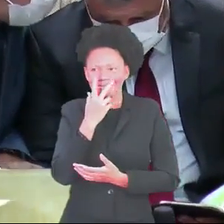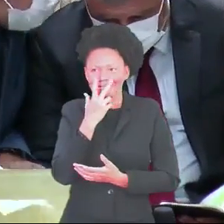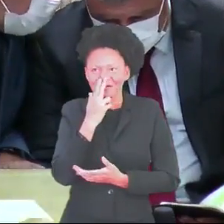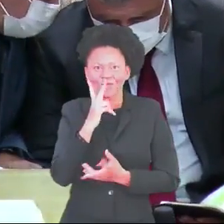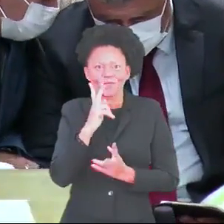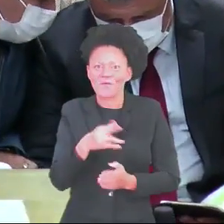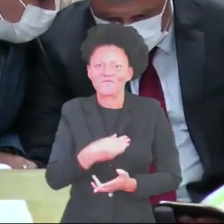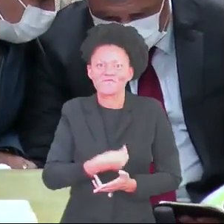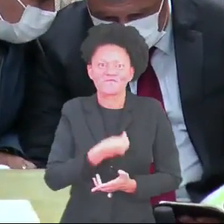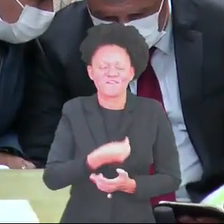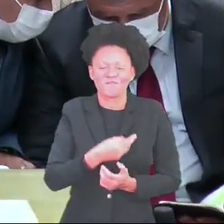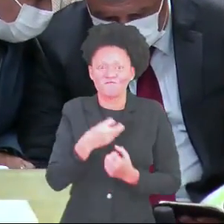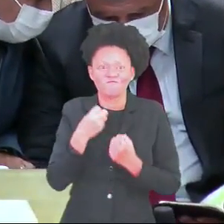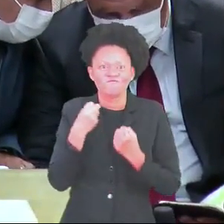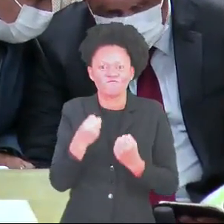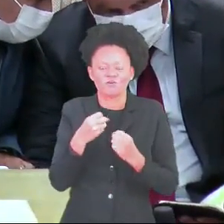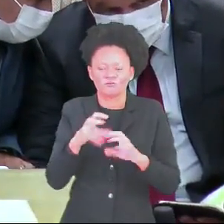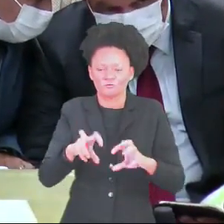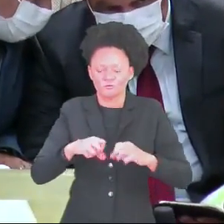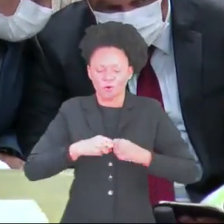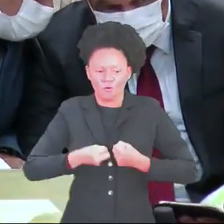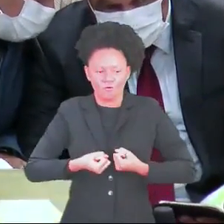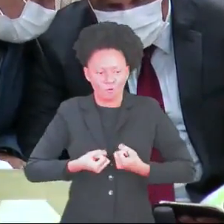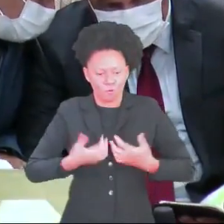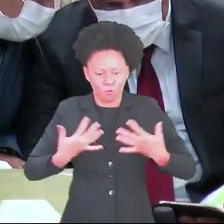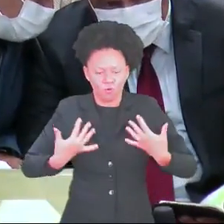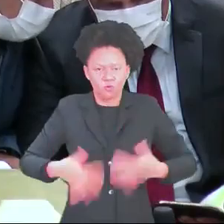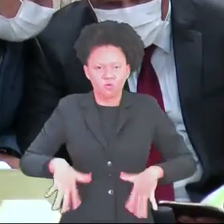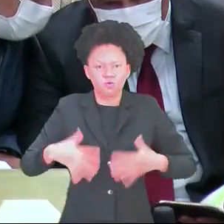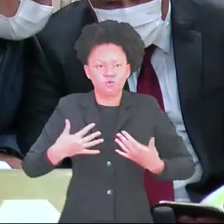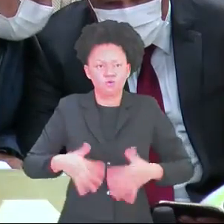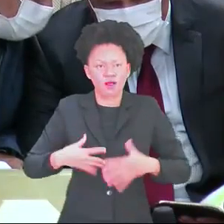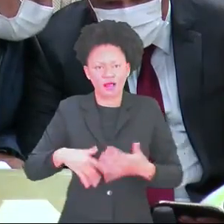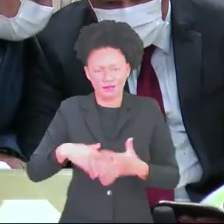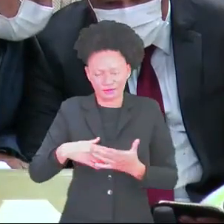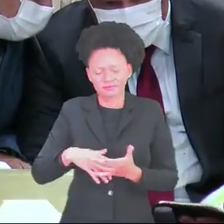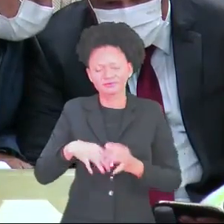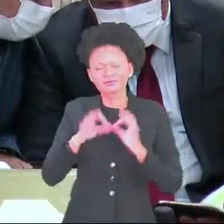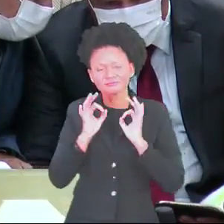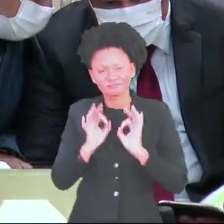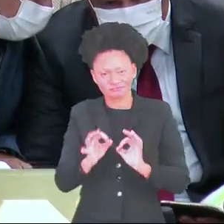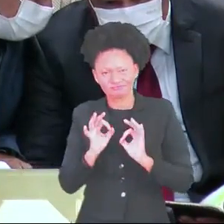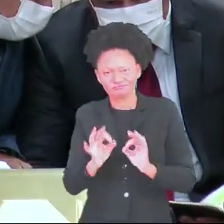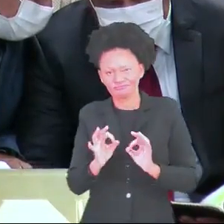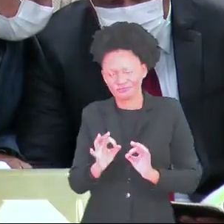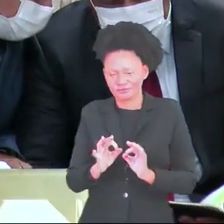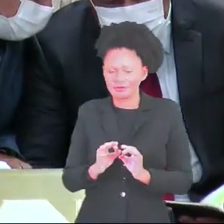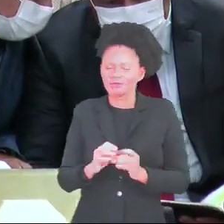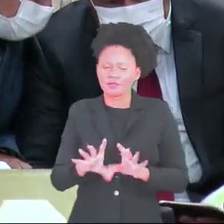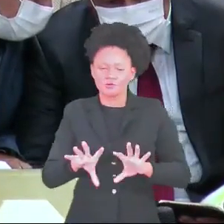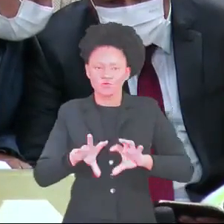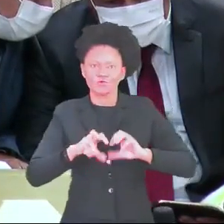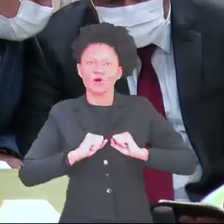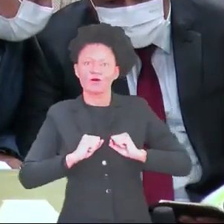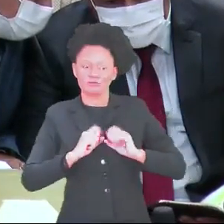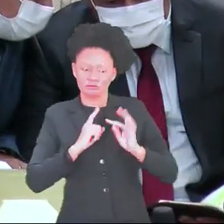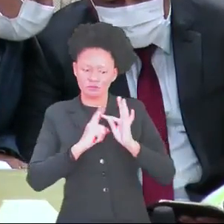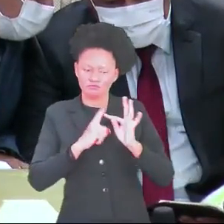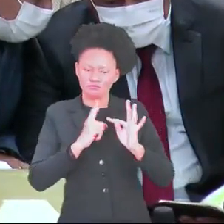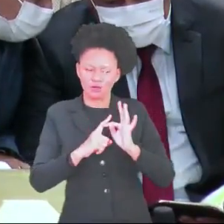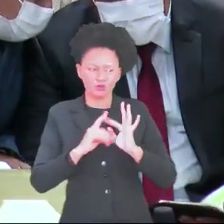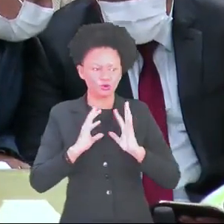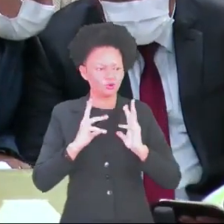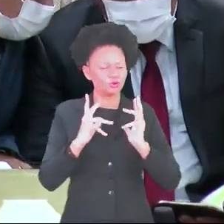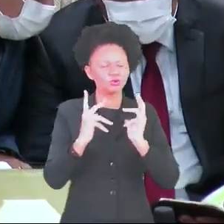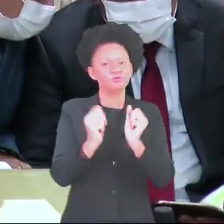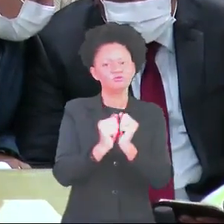muito forte para a vida de todos. Com certeza foi muito forte para a vida de Timóteo e para todos aqueles que